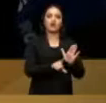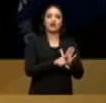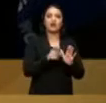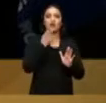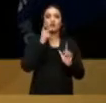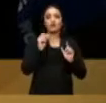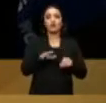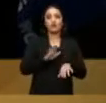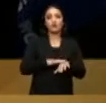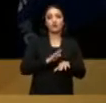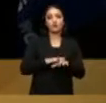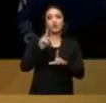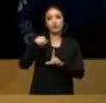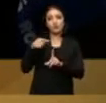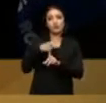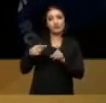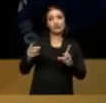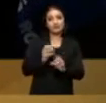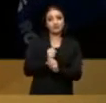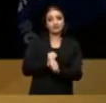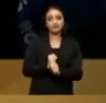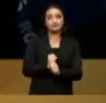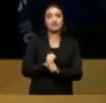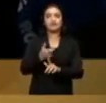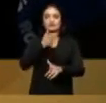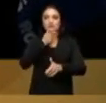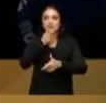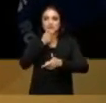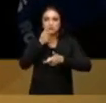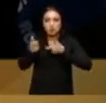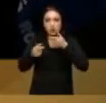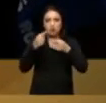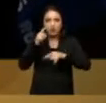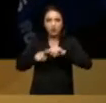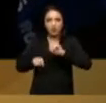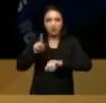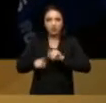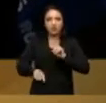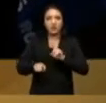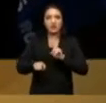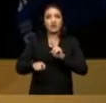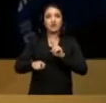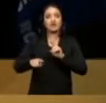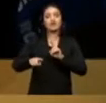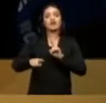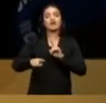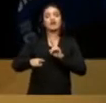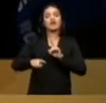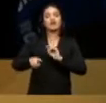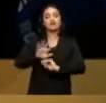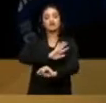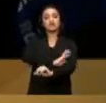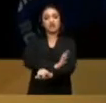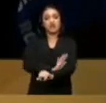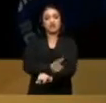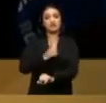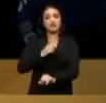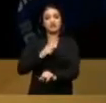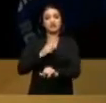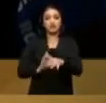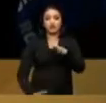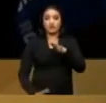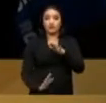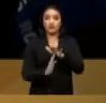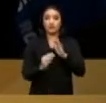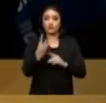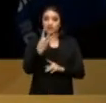metade. A injúria racial foi sancionada com uma pena máxima de 3 anos. Isso implica